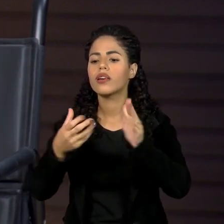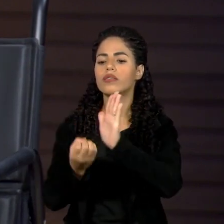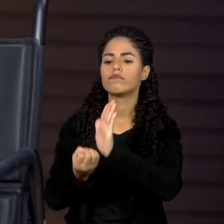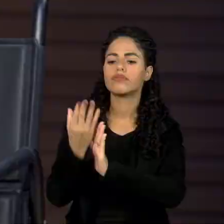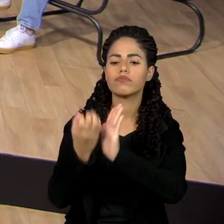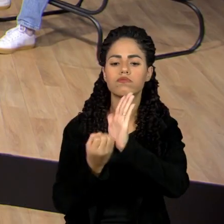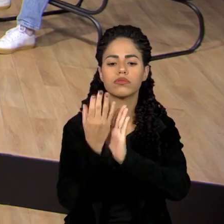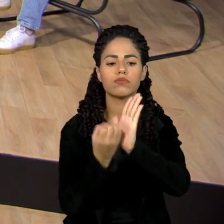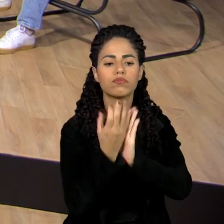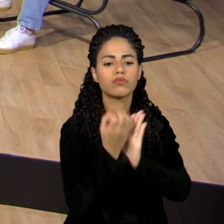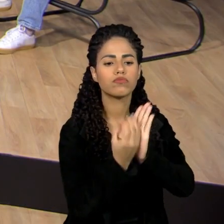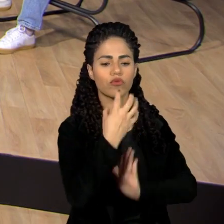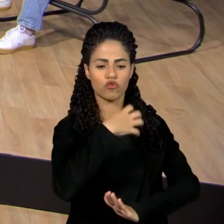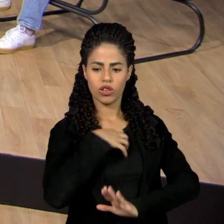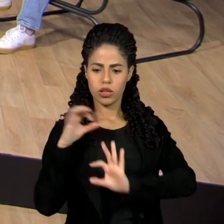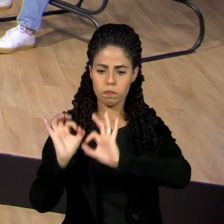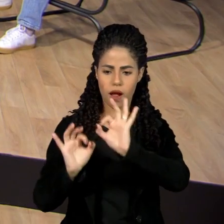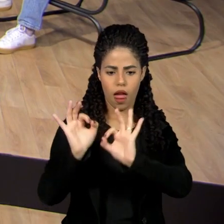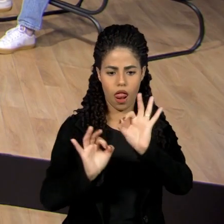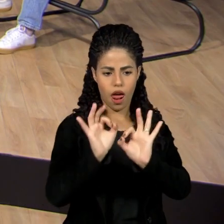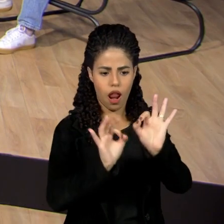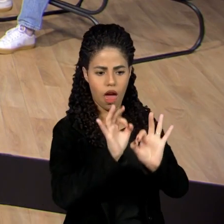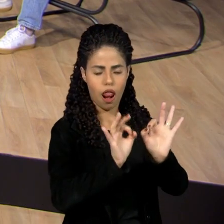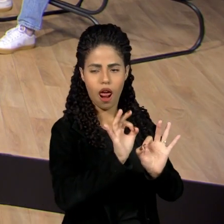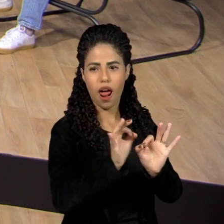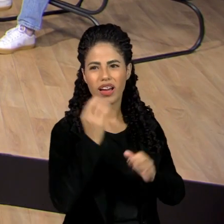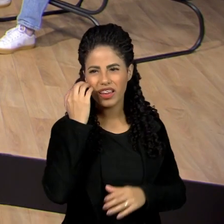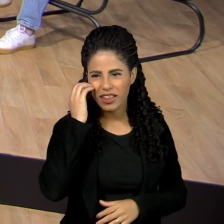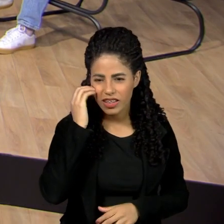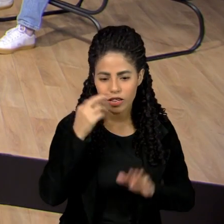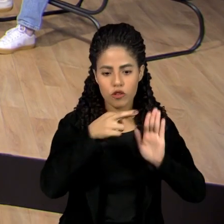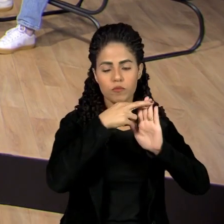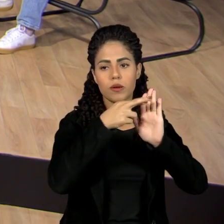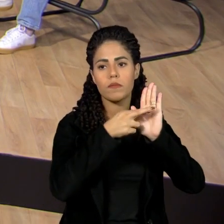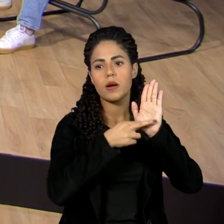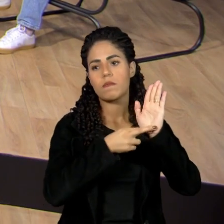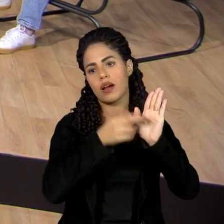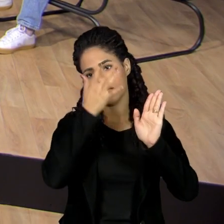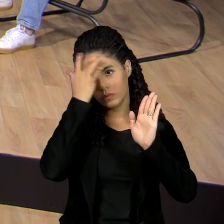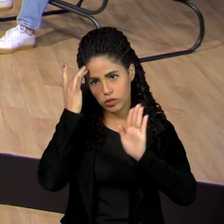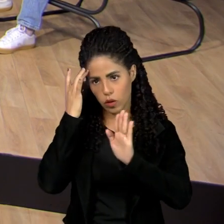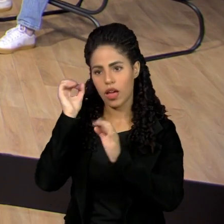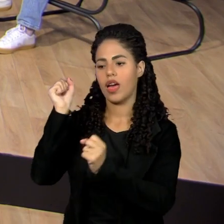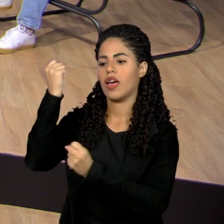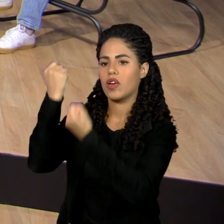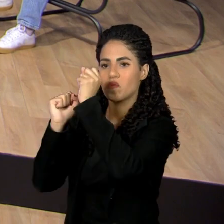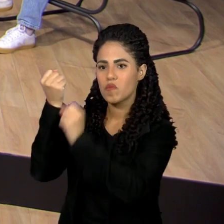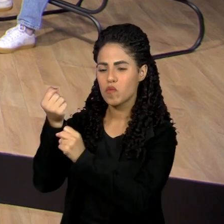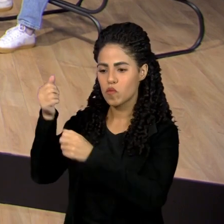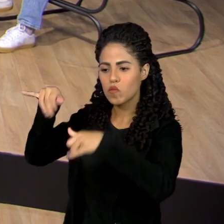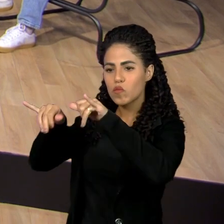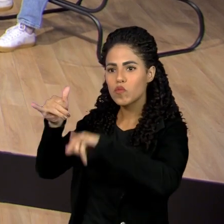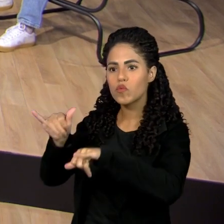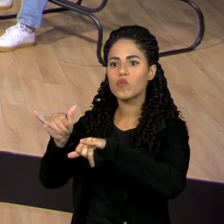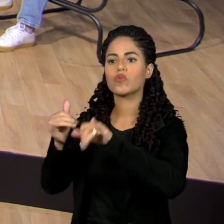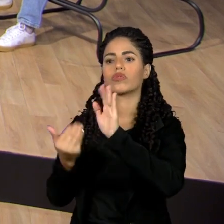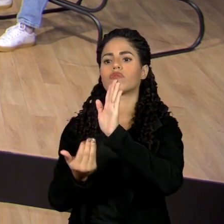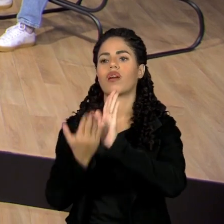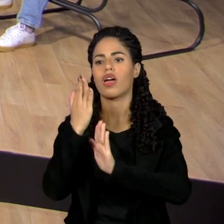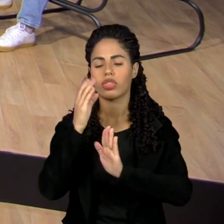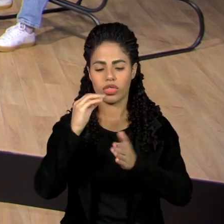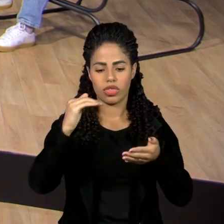aquela forma de fazer o queijo. Porque quem dita as normas são os hegemônicos, né? A indústria que vai ditar as regras da Anvisa.